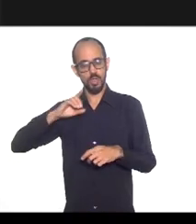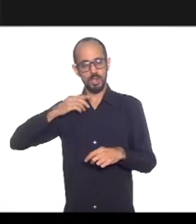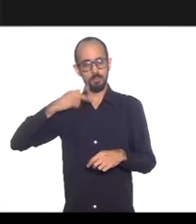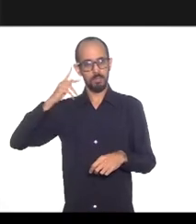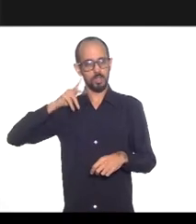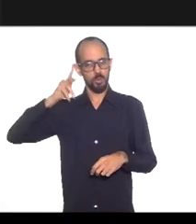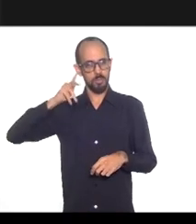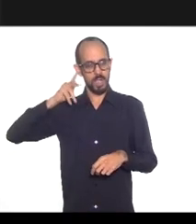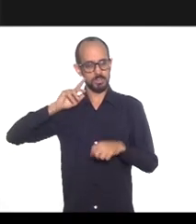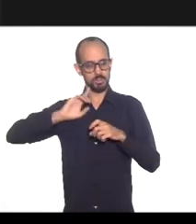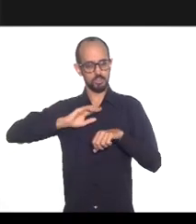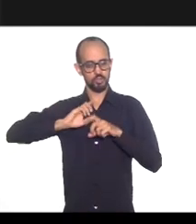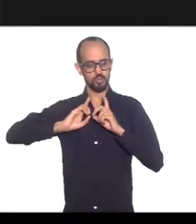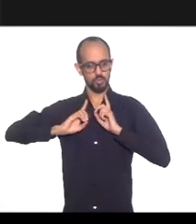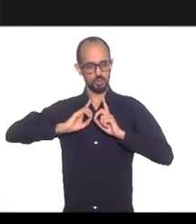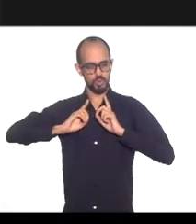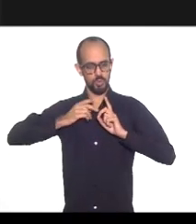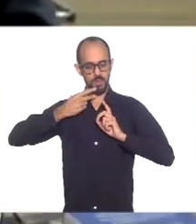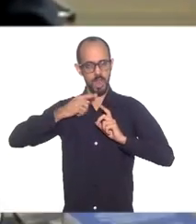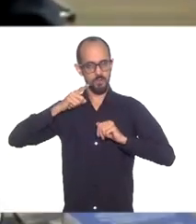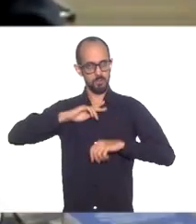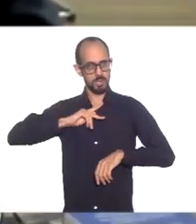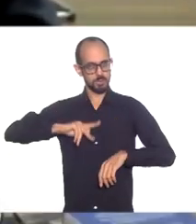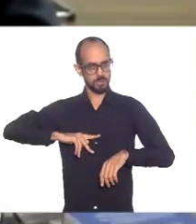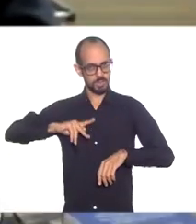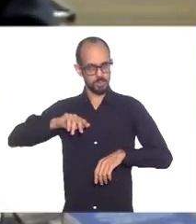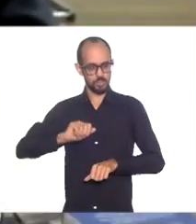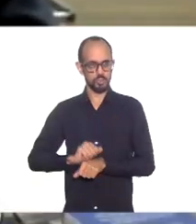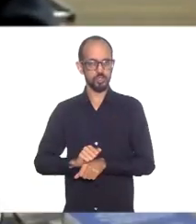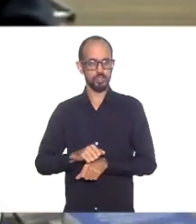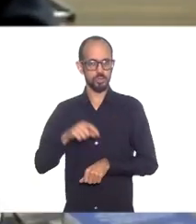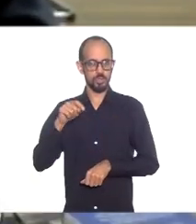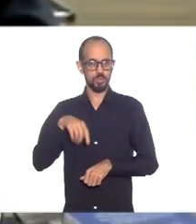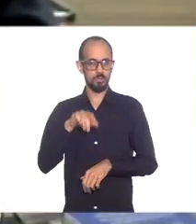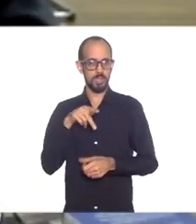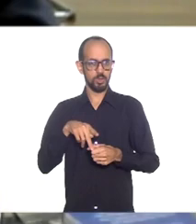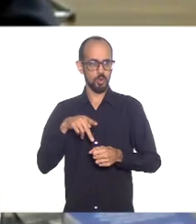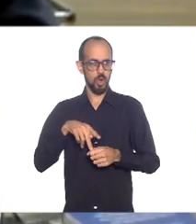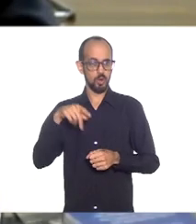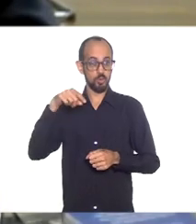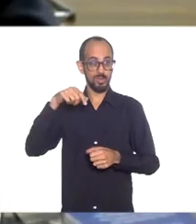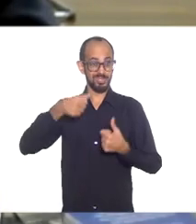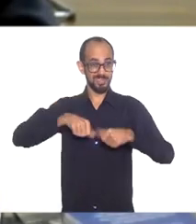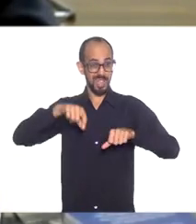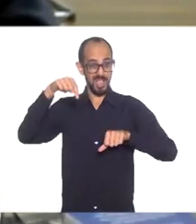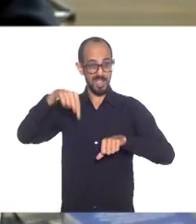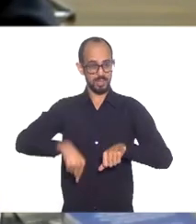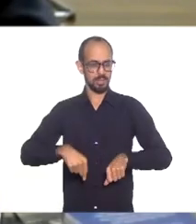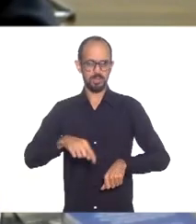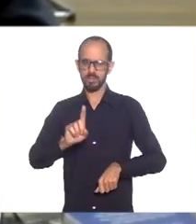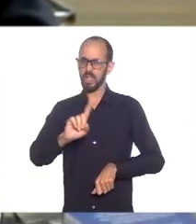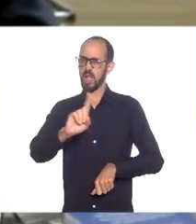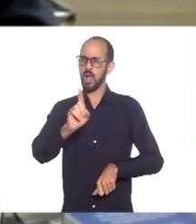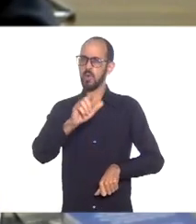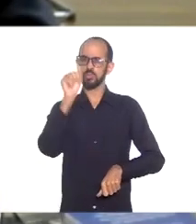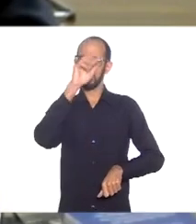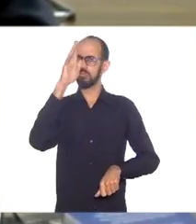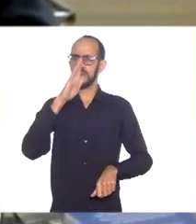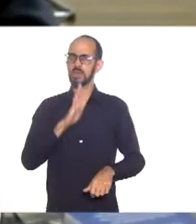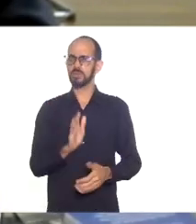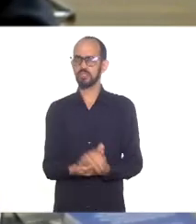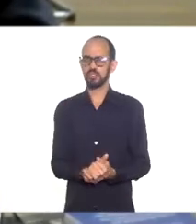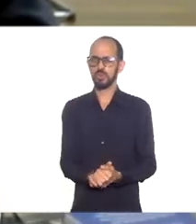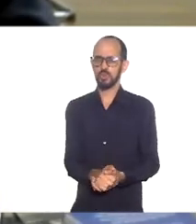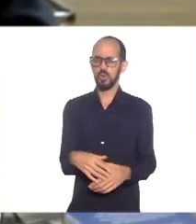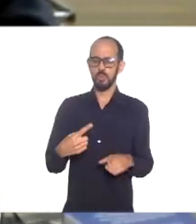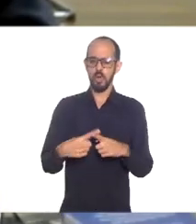E eu dizia, o presidente, o petróleo está no estado do Rio de Janeiro. E ele falou, não, o petróleo está no Brasil, o